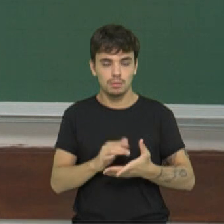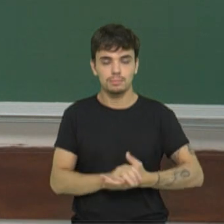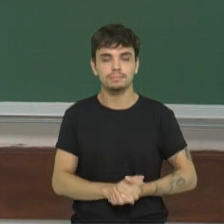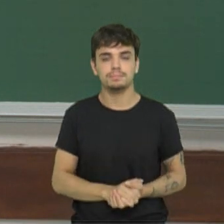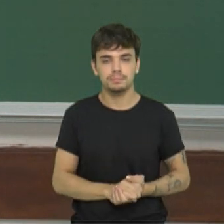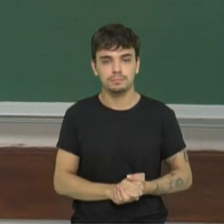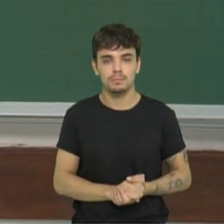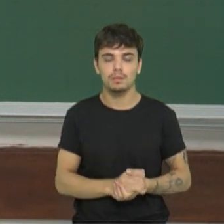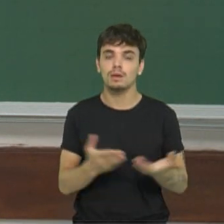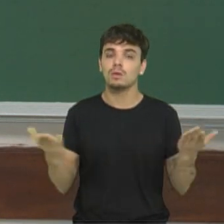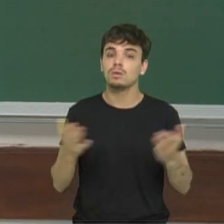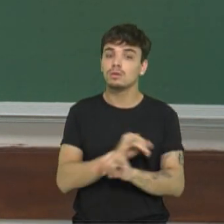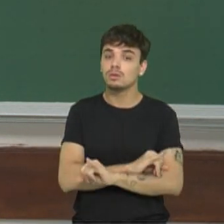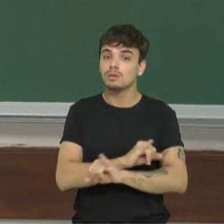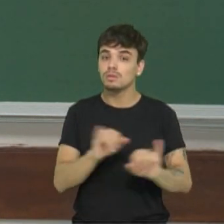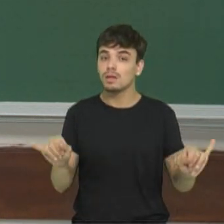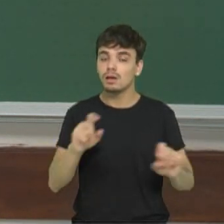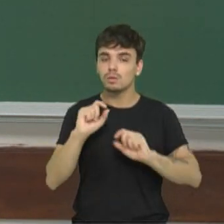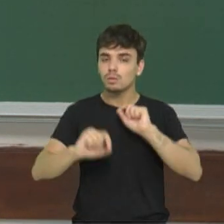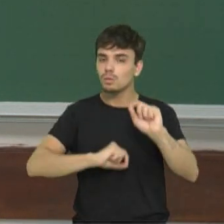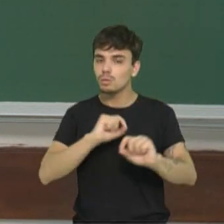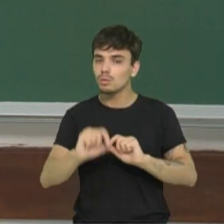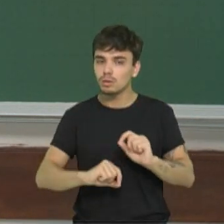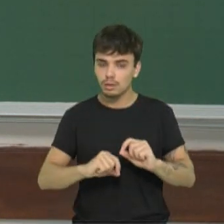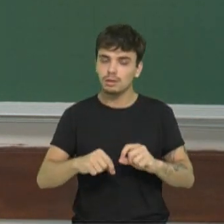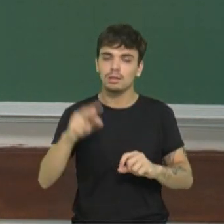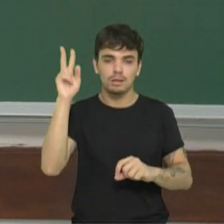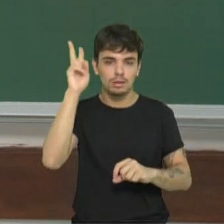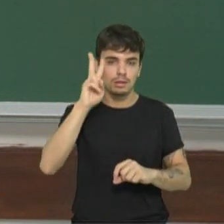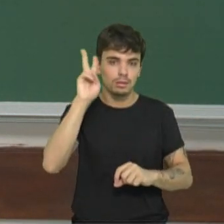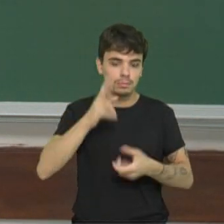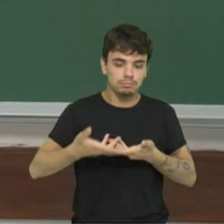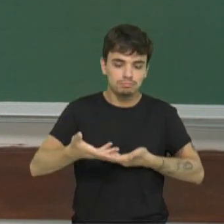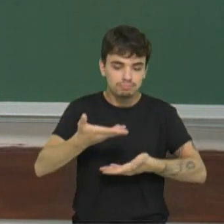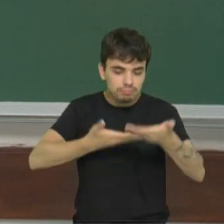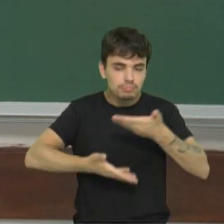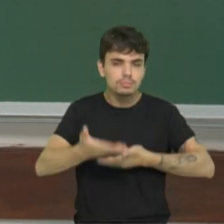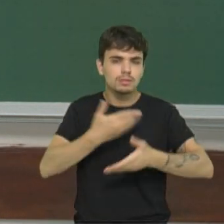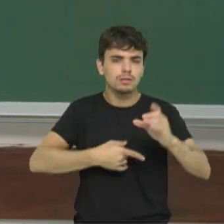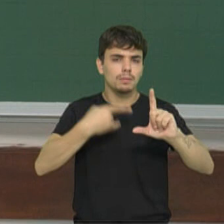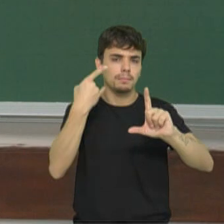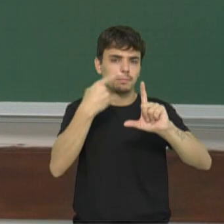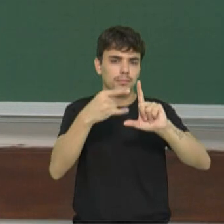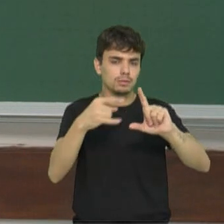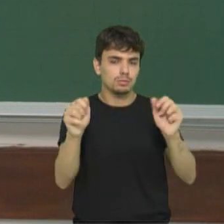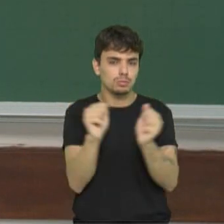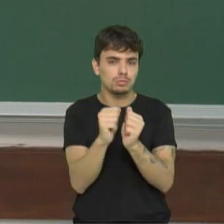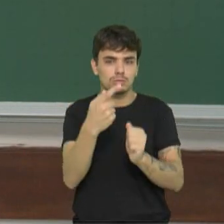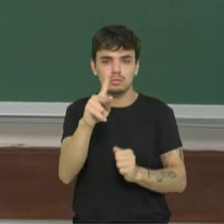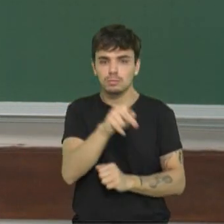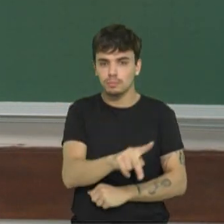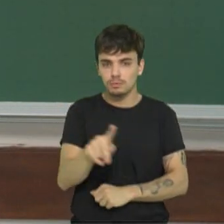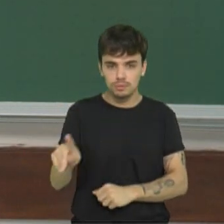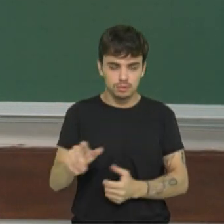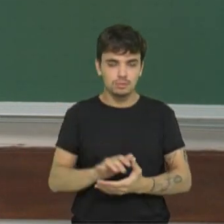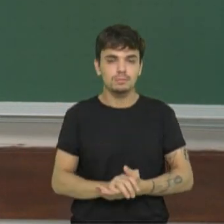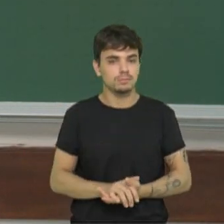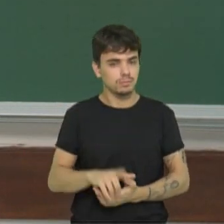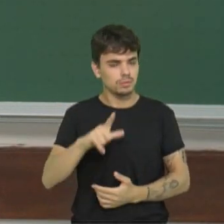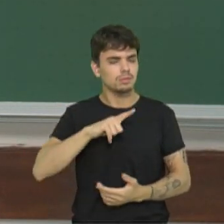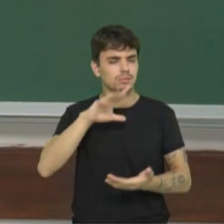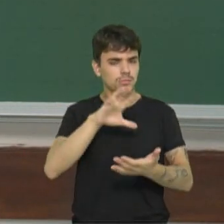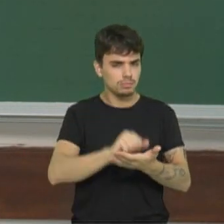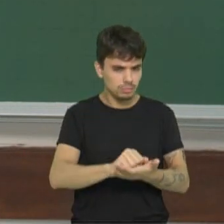tá? E uma novidade agora, lembre de participar dos meetings com o seu professor, né? Ele deve estar marcando